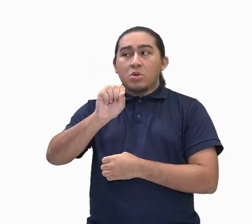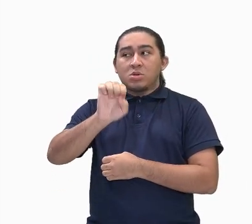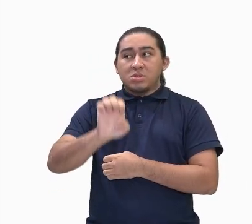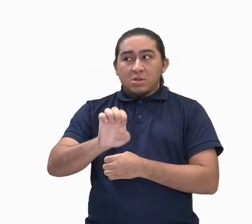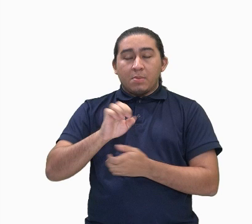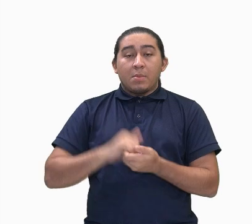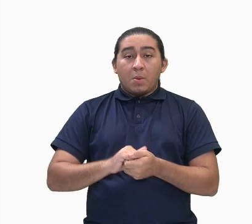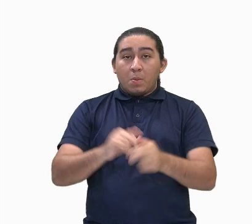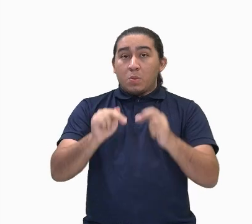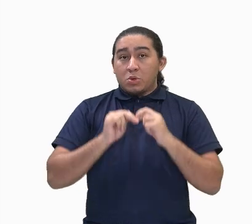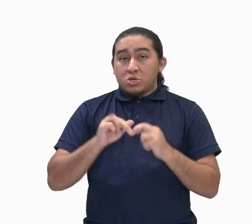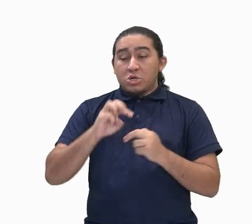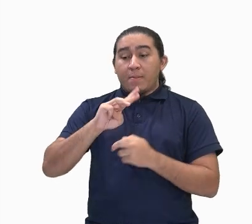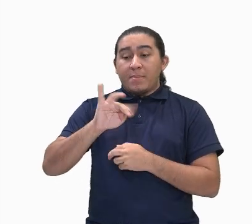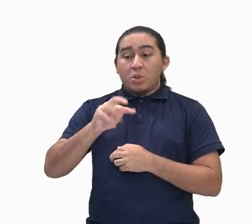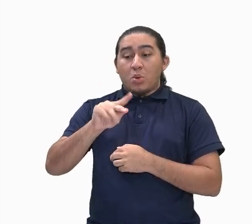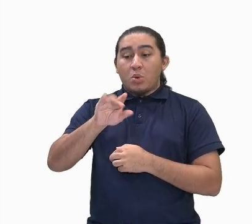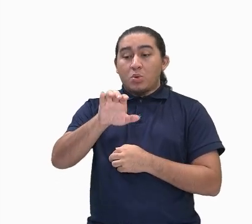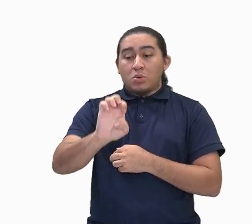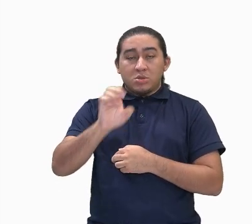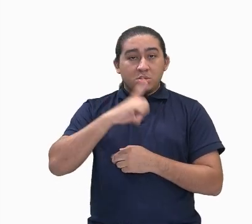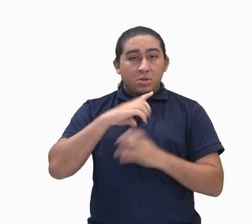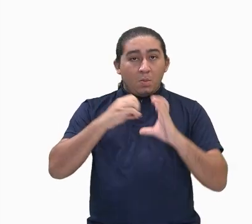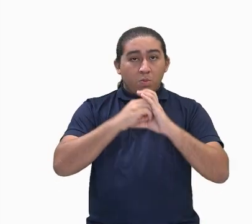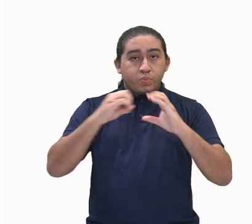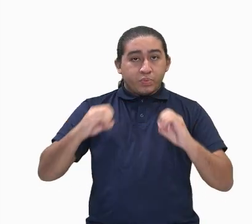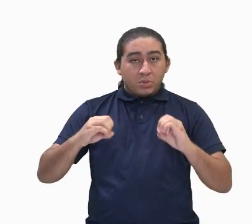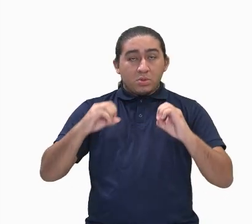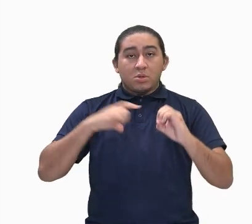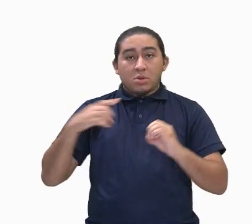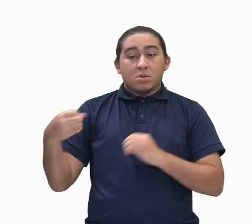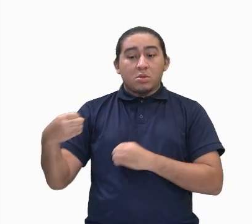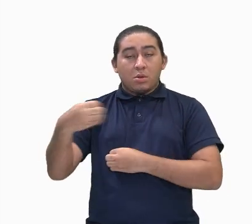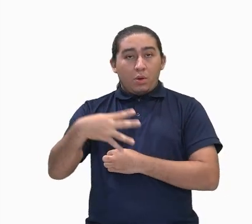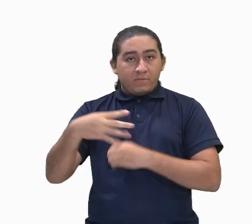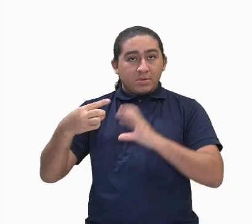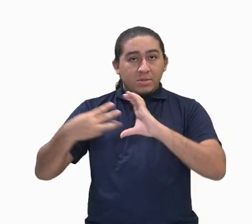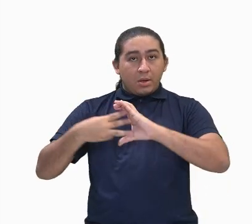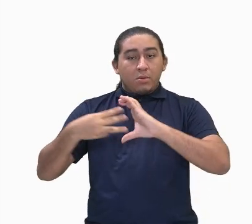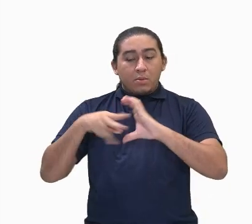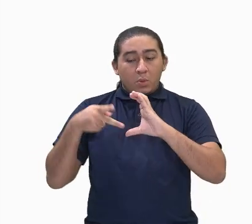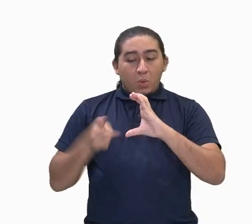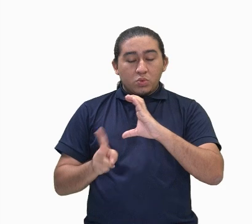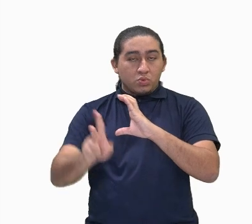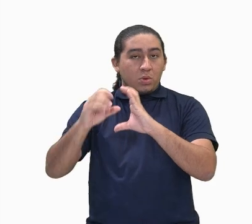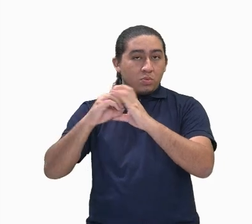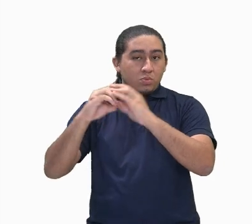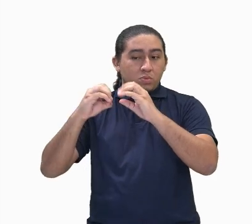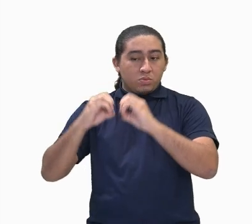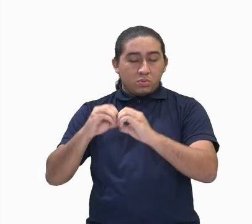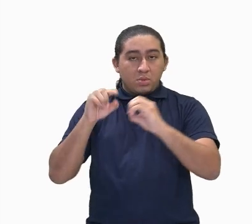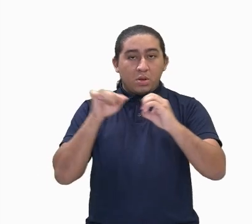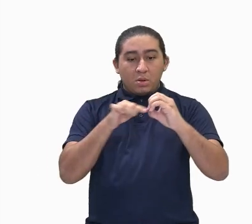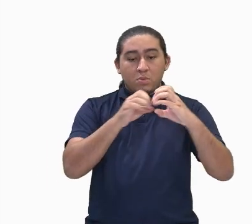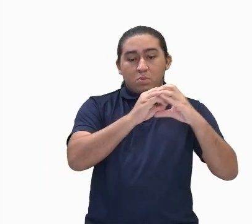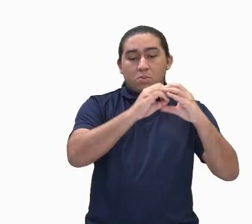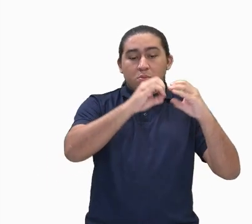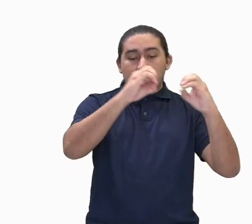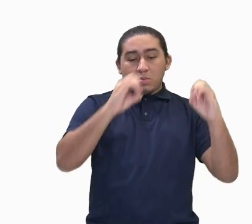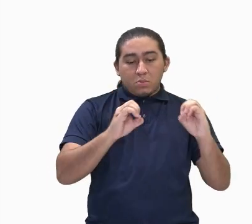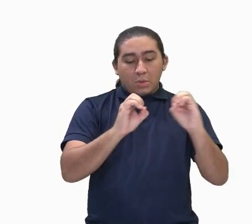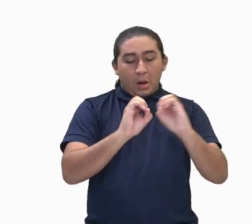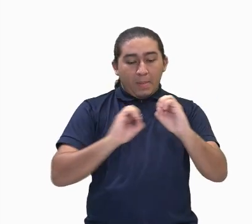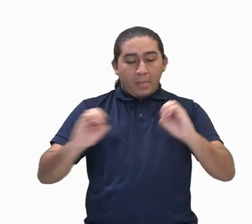através da mitose, ela vai gerar novas células e ele vai estar constantemente se renovando, certo? Para a gente ter